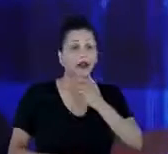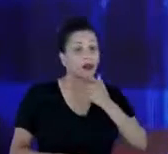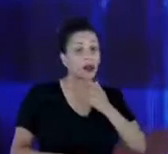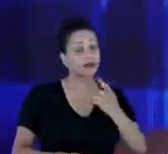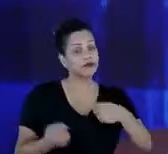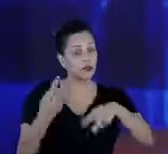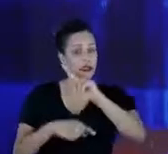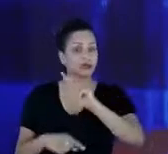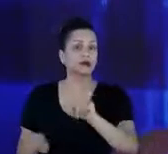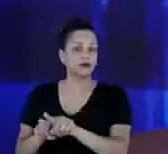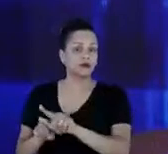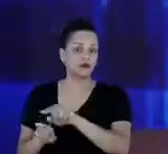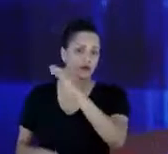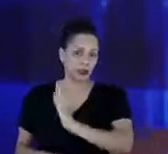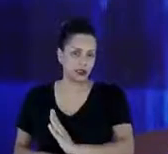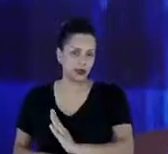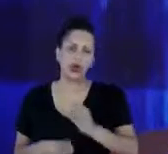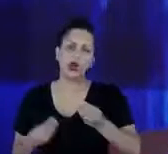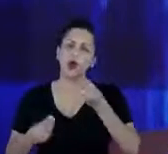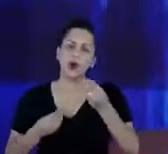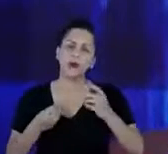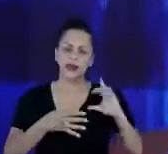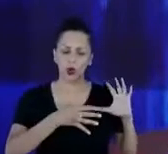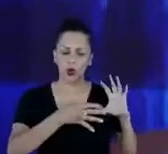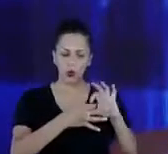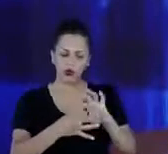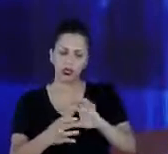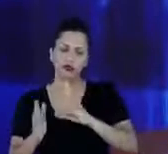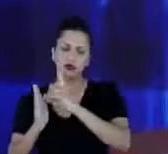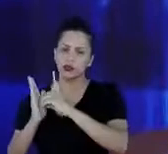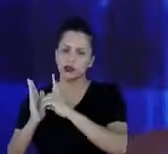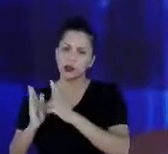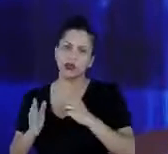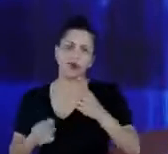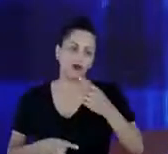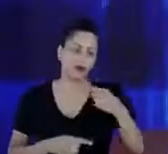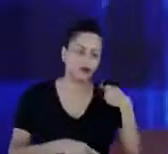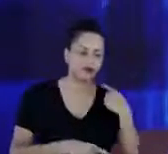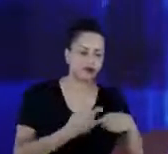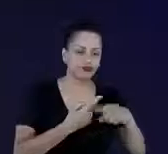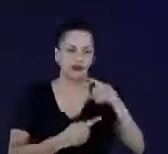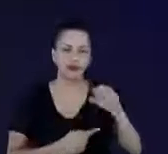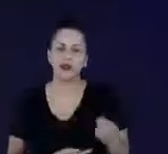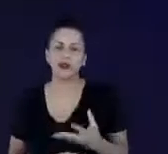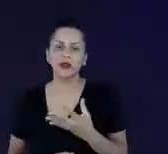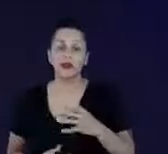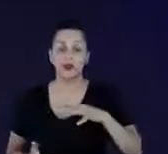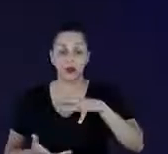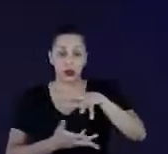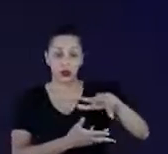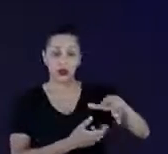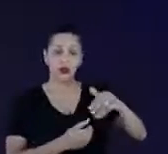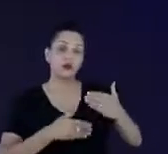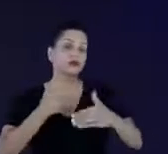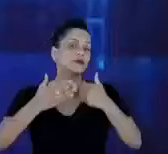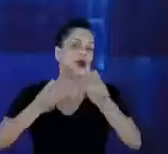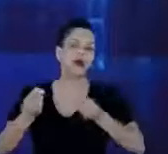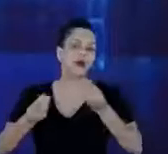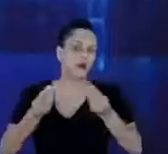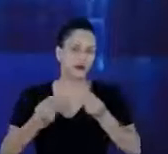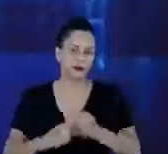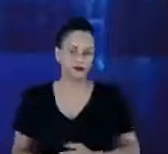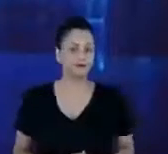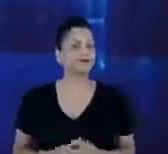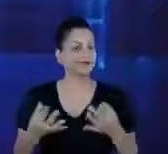quais são as particularidades desse contexto de digitalização de inovação o contexto do mundo em desenvolvimento é feito Olha